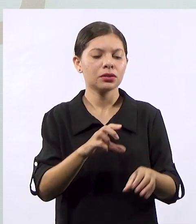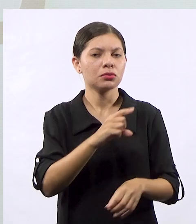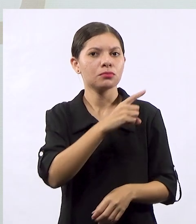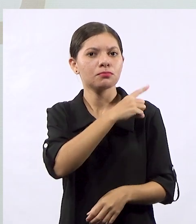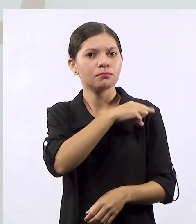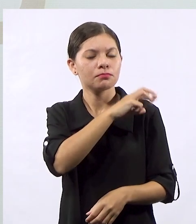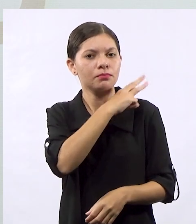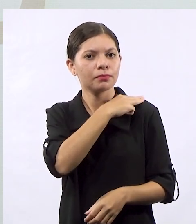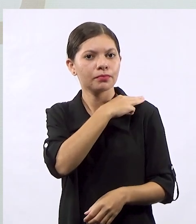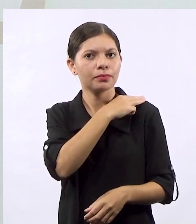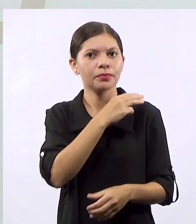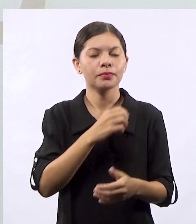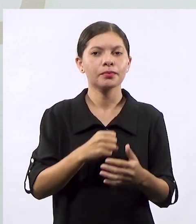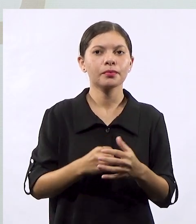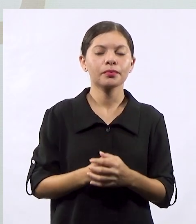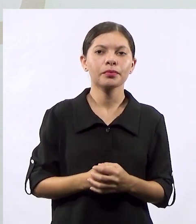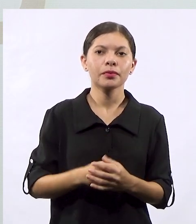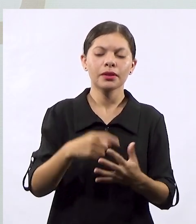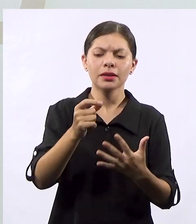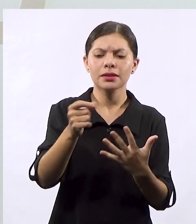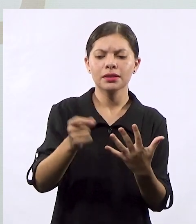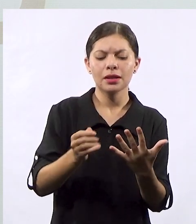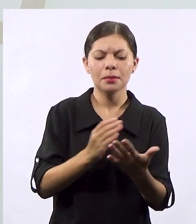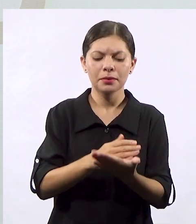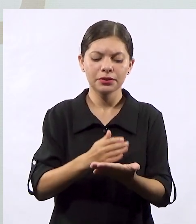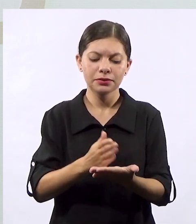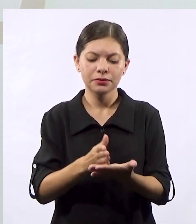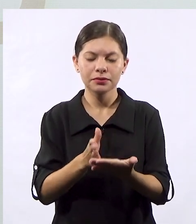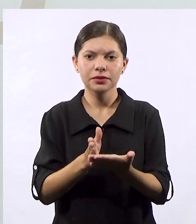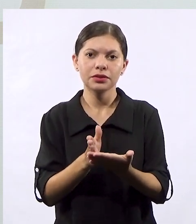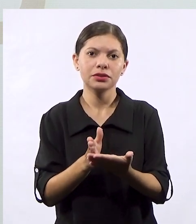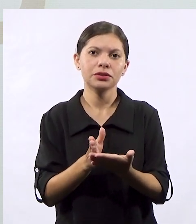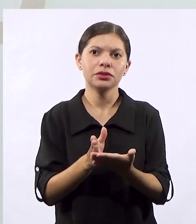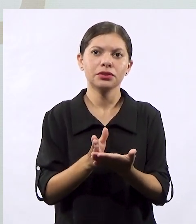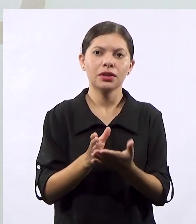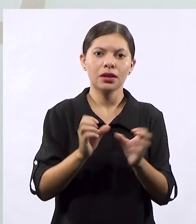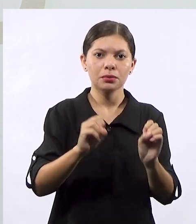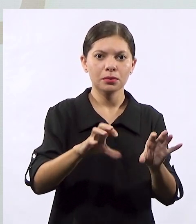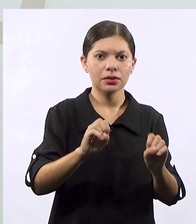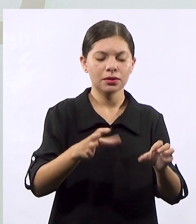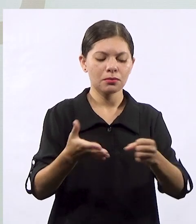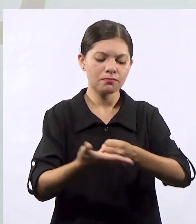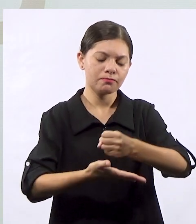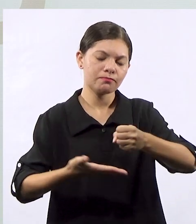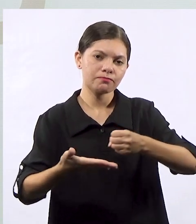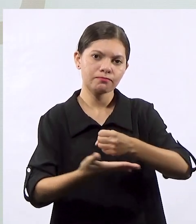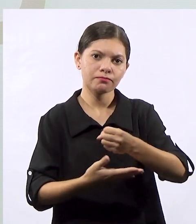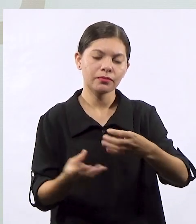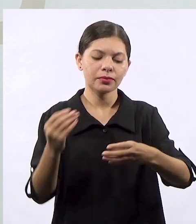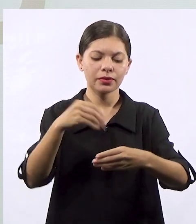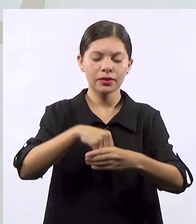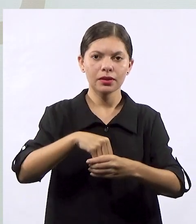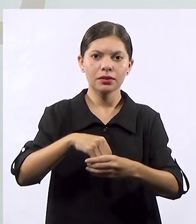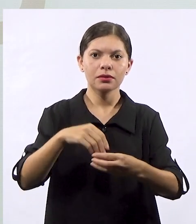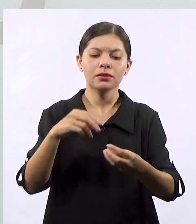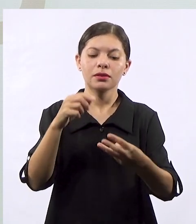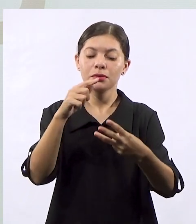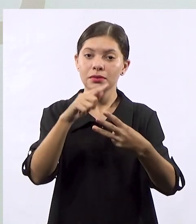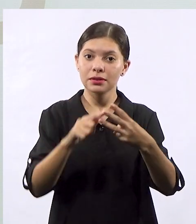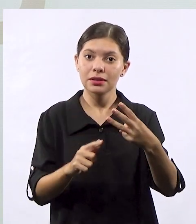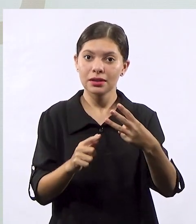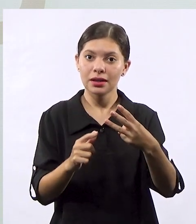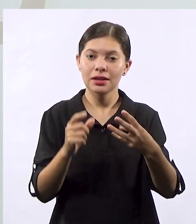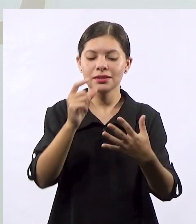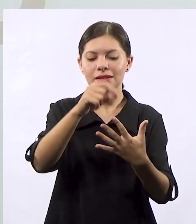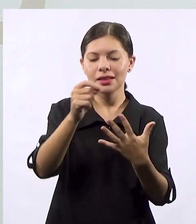a educação básica. Então, eu tenho a educação básica e dentro da educação básica eu tenho 3 etapas, que é